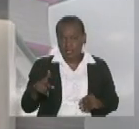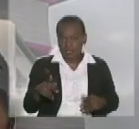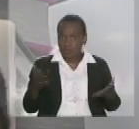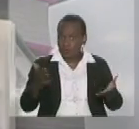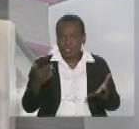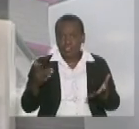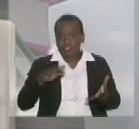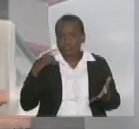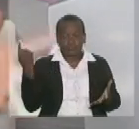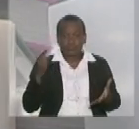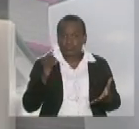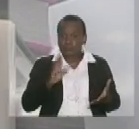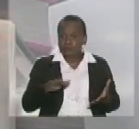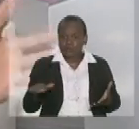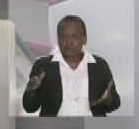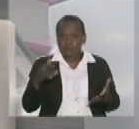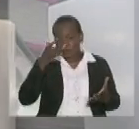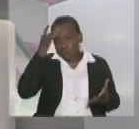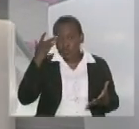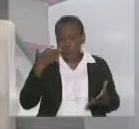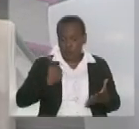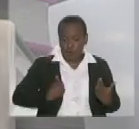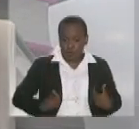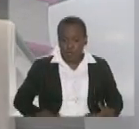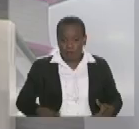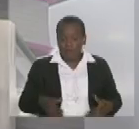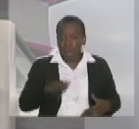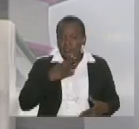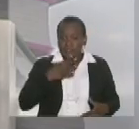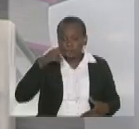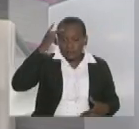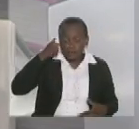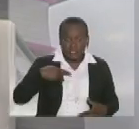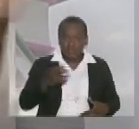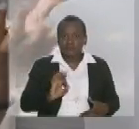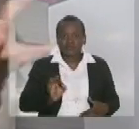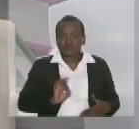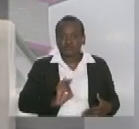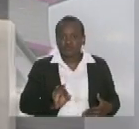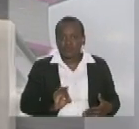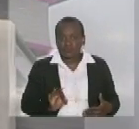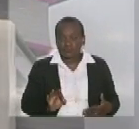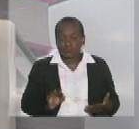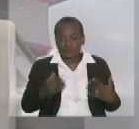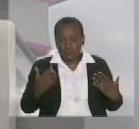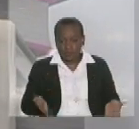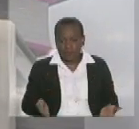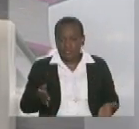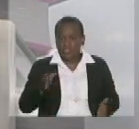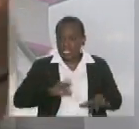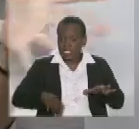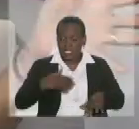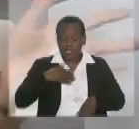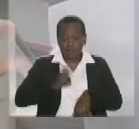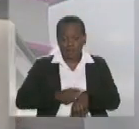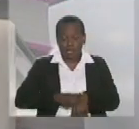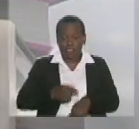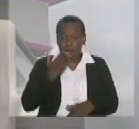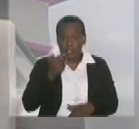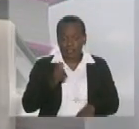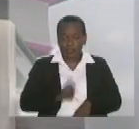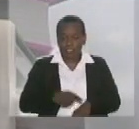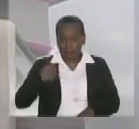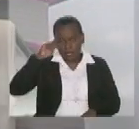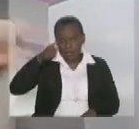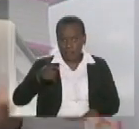E hoje em dia a gente afasta as pessoas do próprio corpo, né? Do próprio conhecer. Desde, tipo, a gente estipula qual é a hora que tem